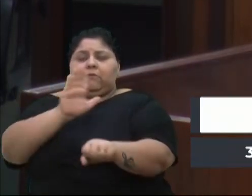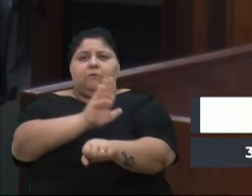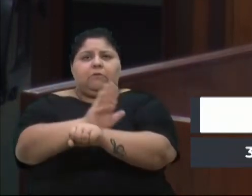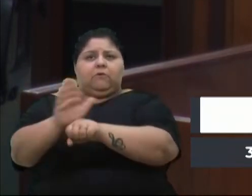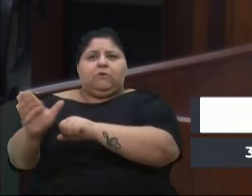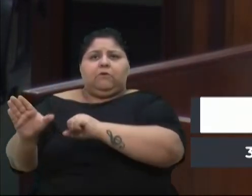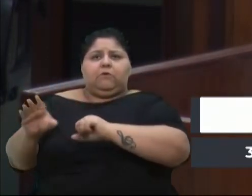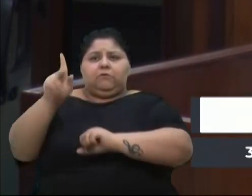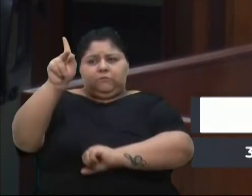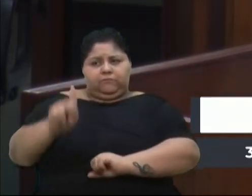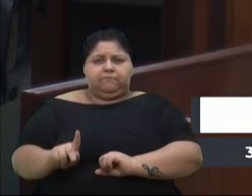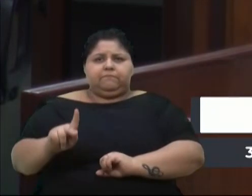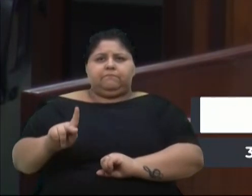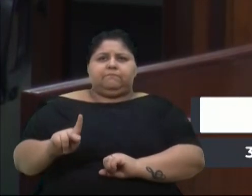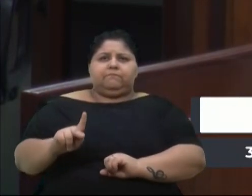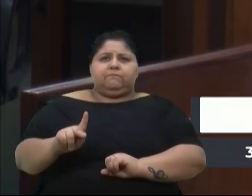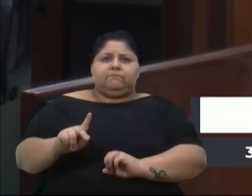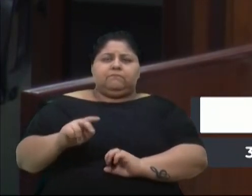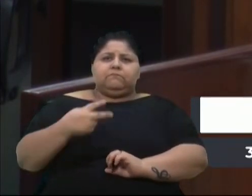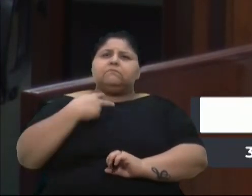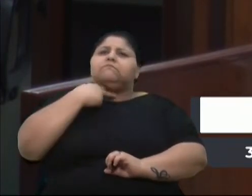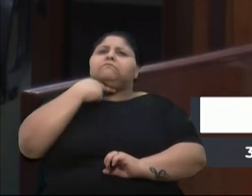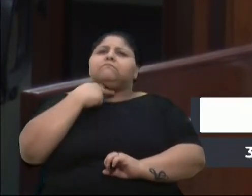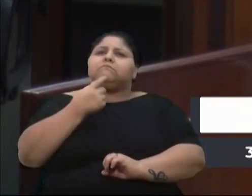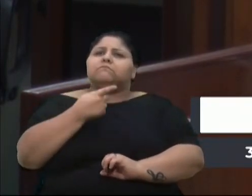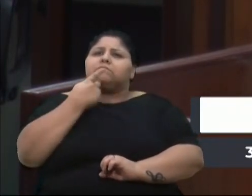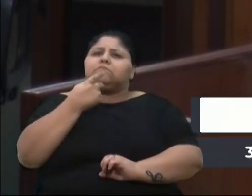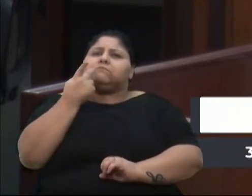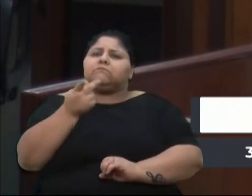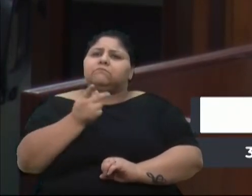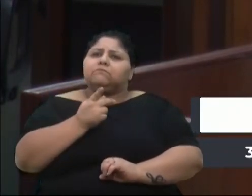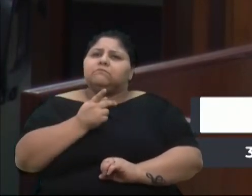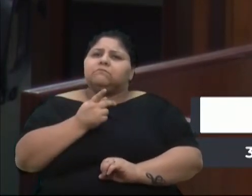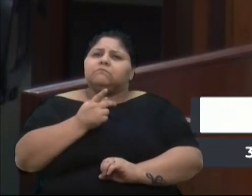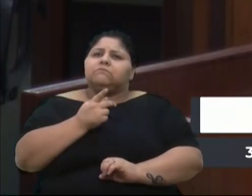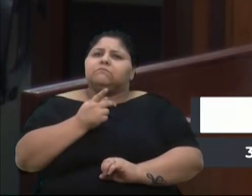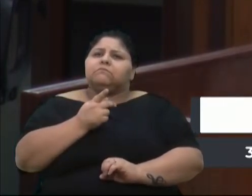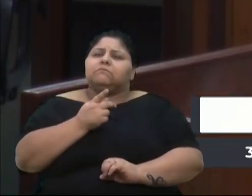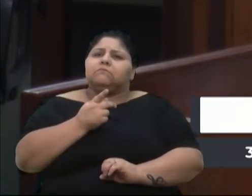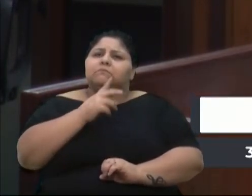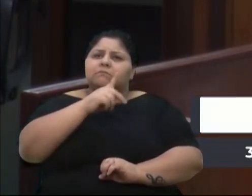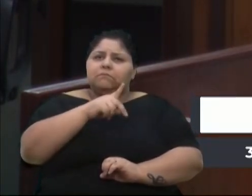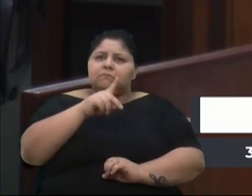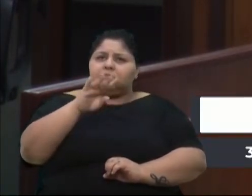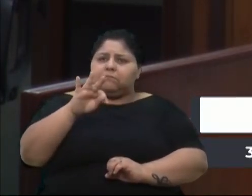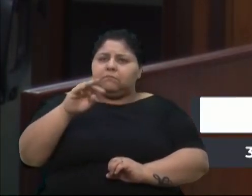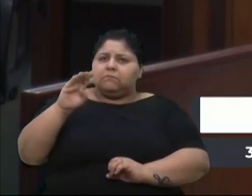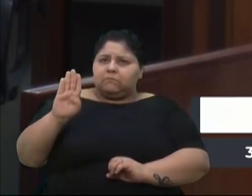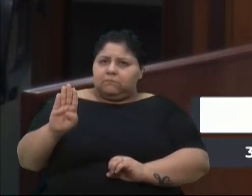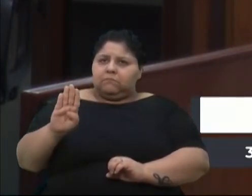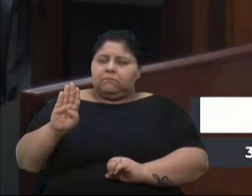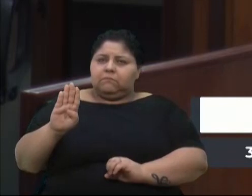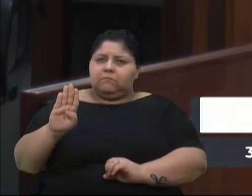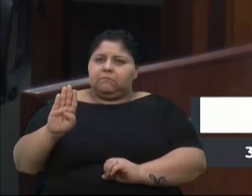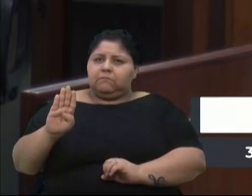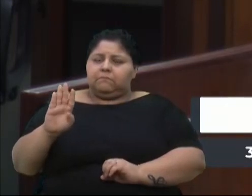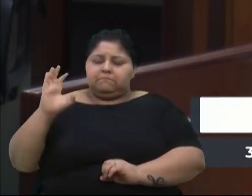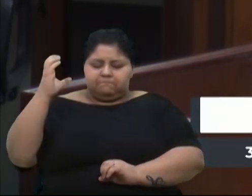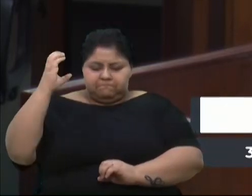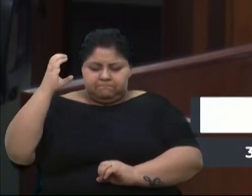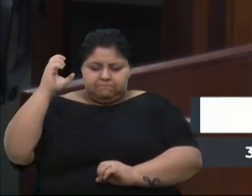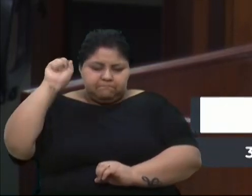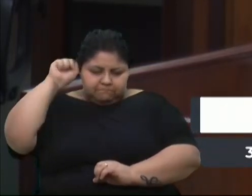comunidade. Se possível, uma declaração de líder, meu líder. Declaração de líder, PTB, permanece Xuxa.